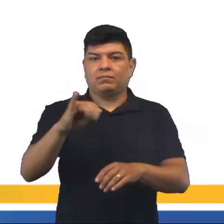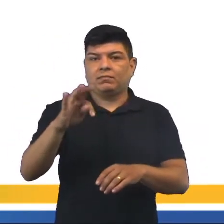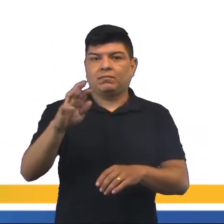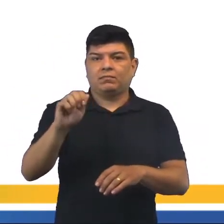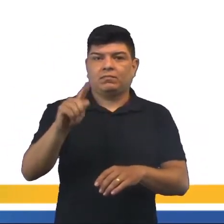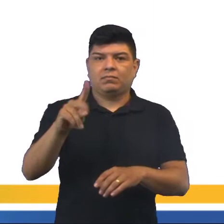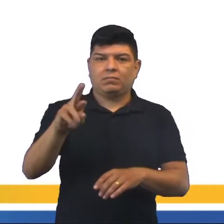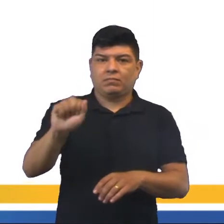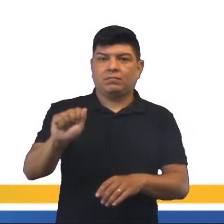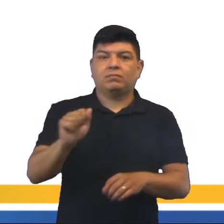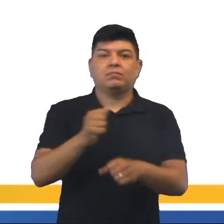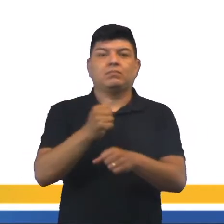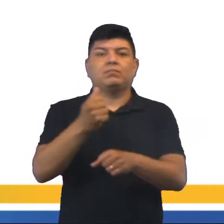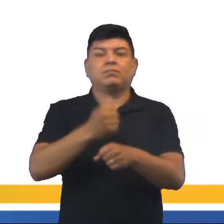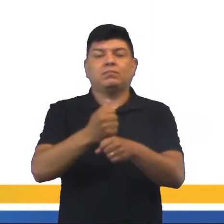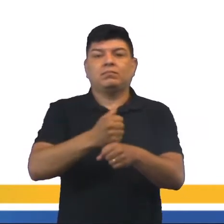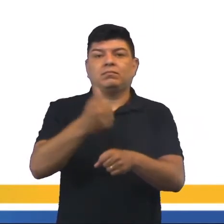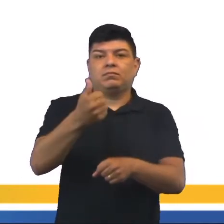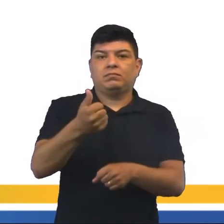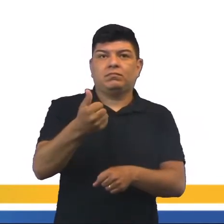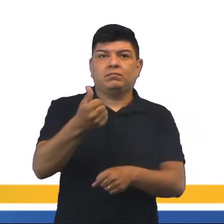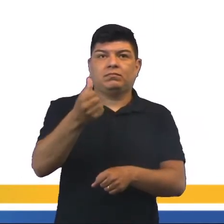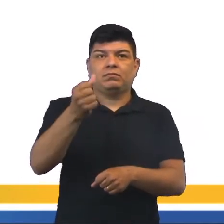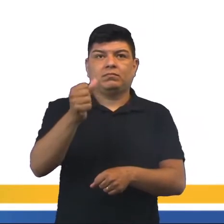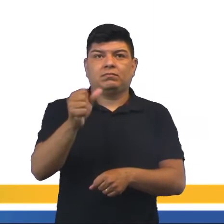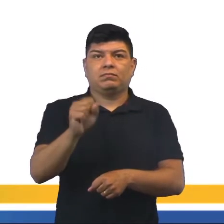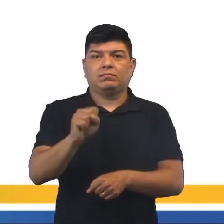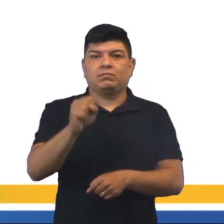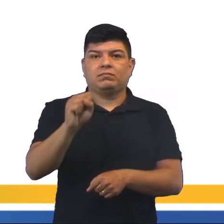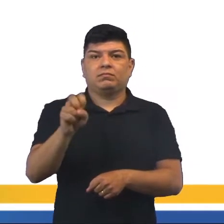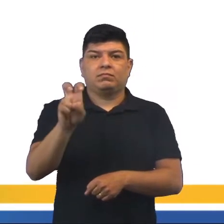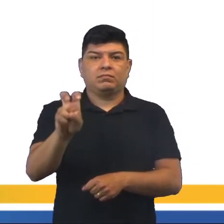de 1964 a 1985.